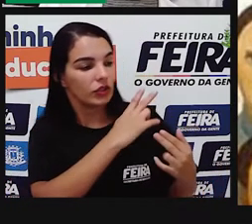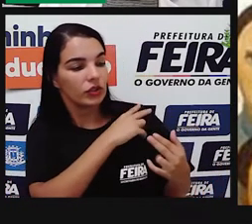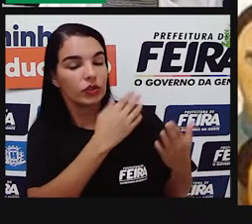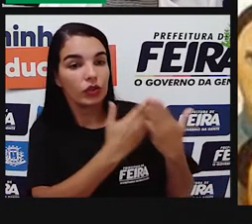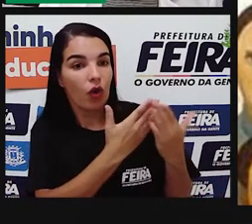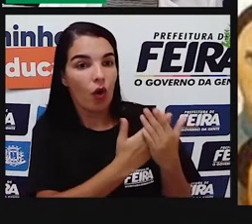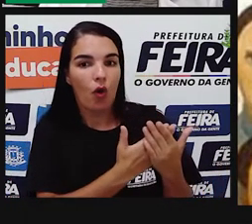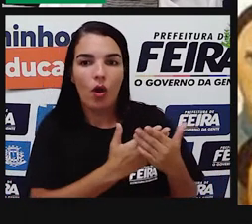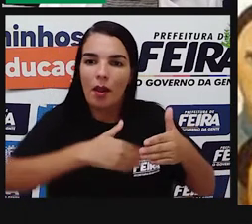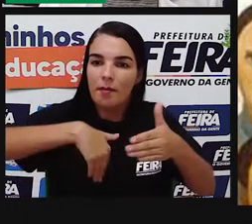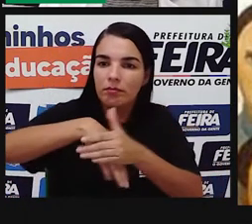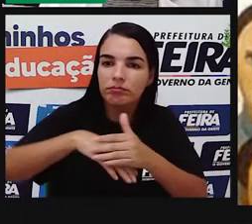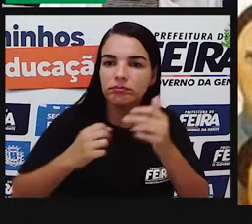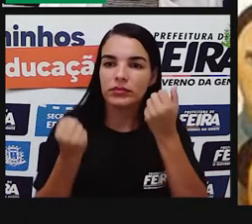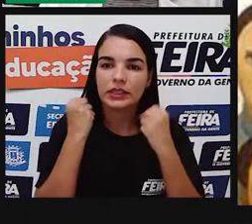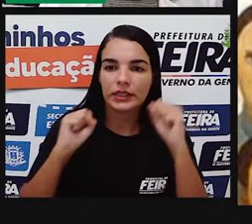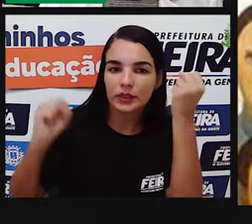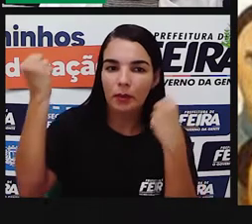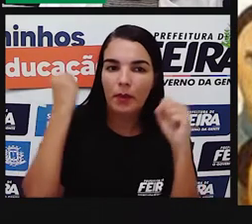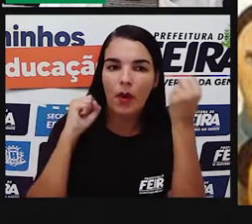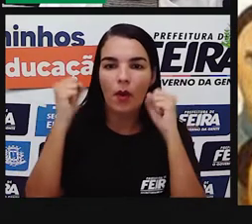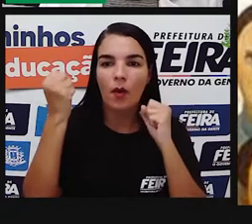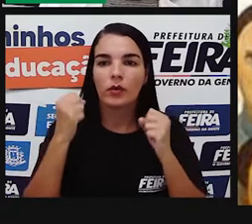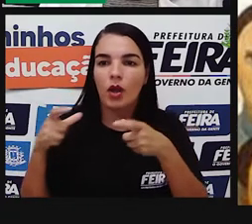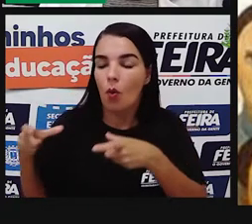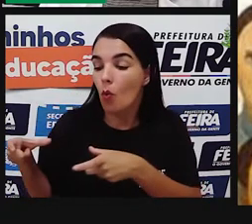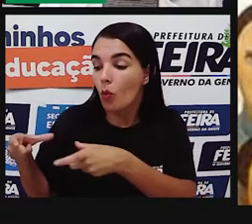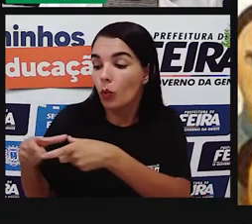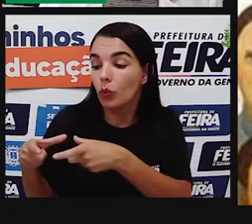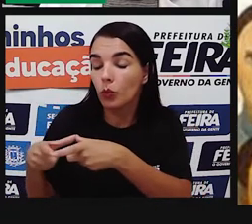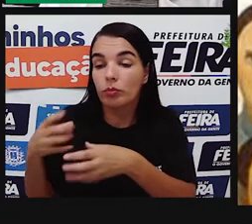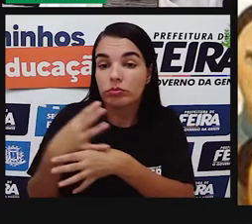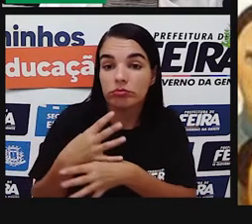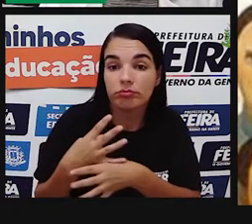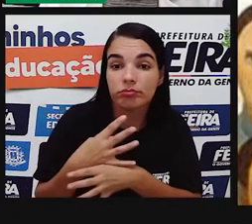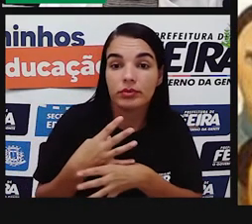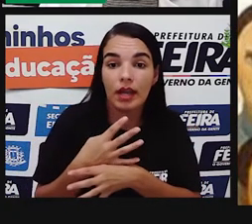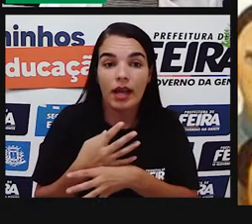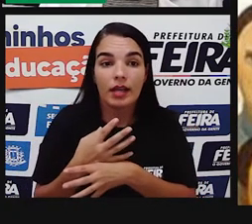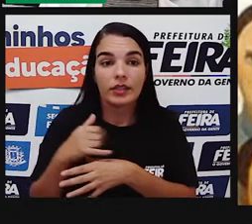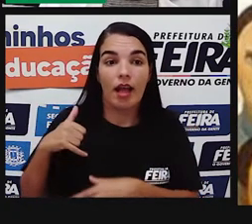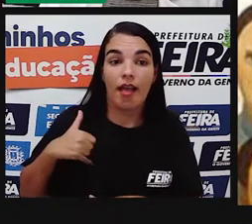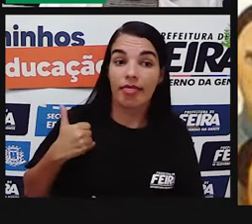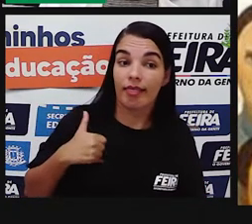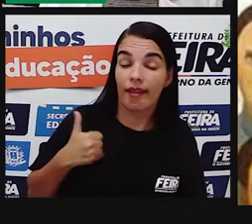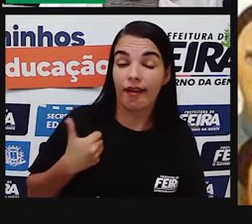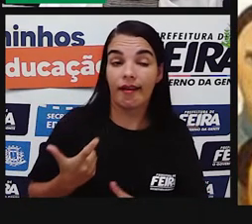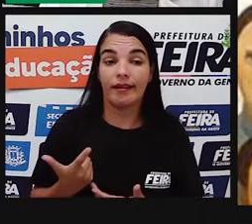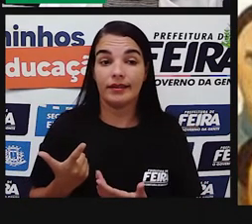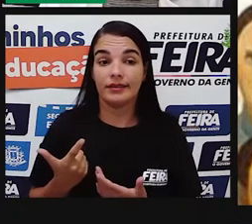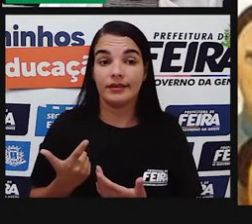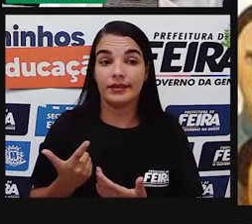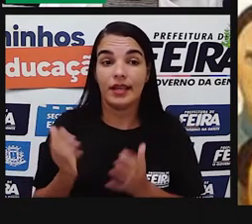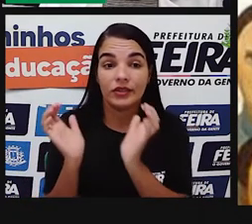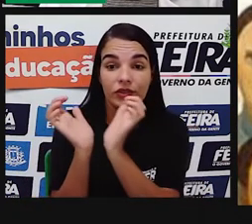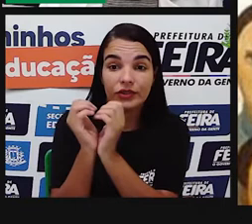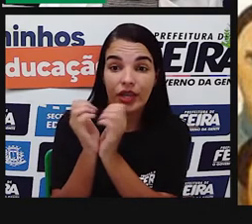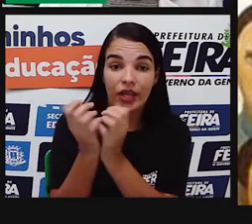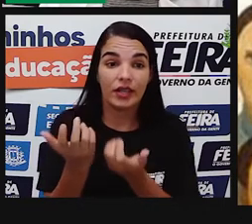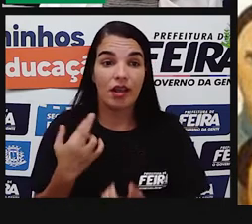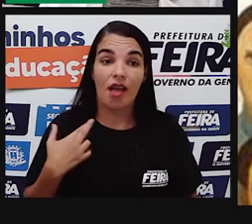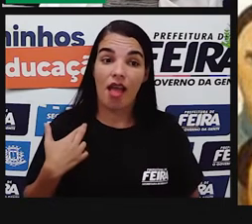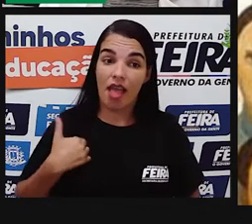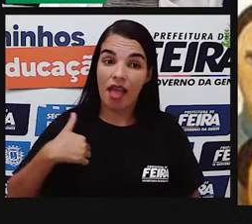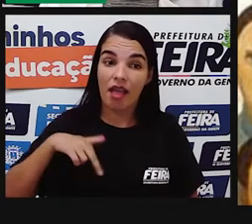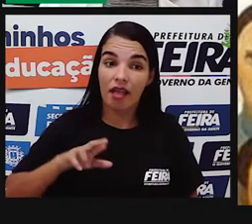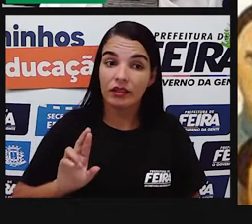esporte, tribos urbanas, idade, gênero, sexualidade, religião, etc. Dois